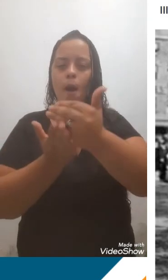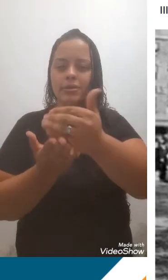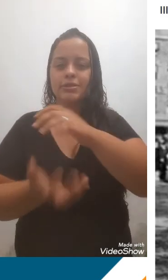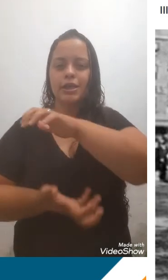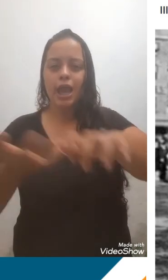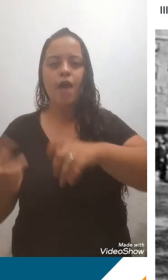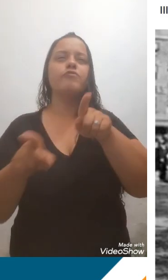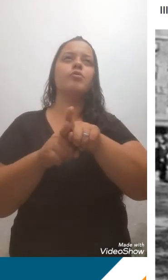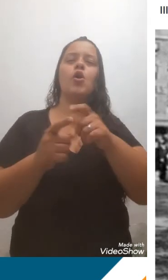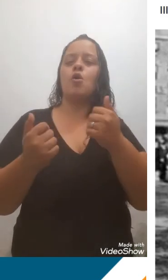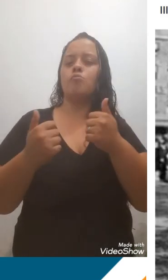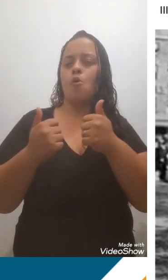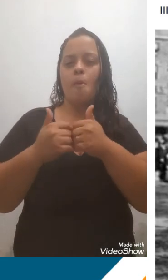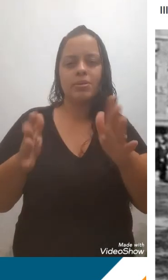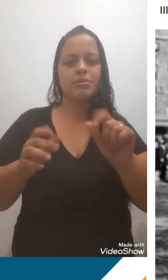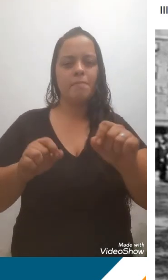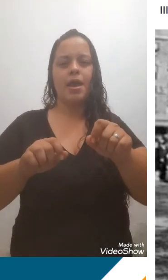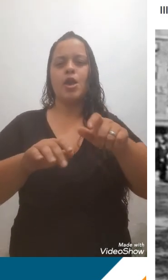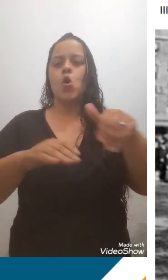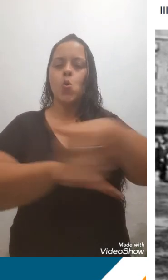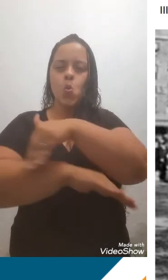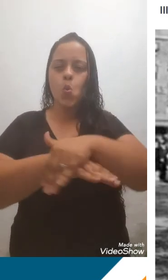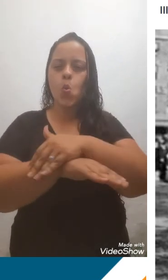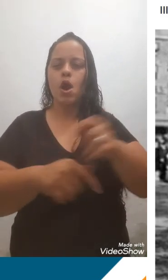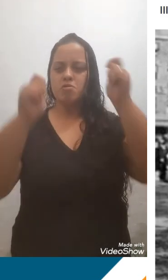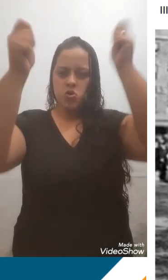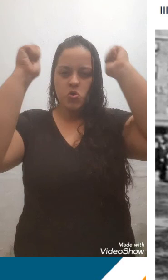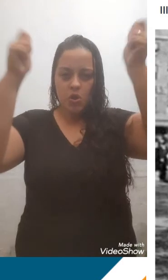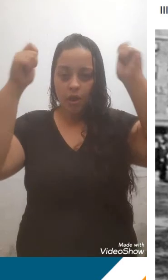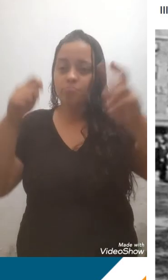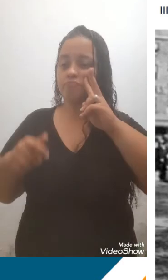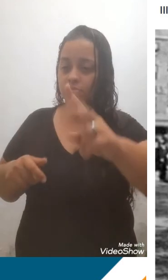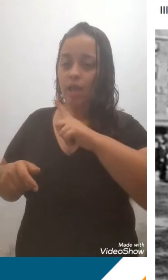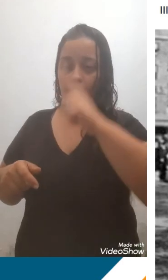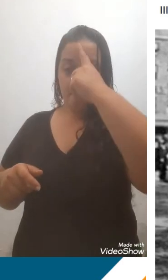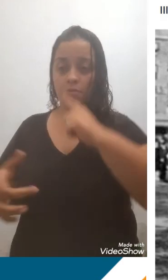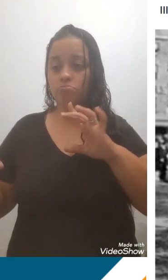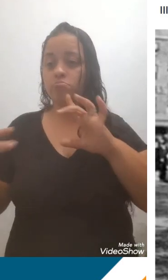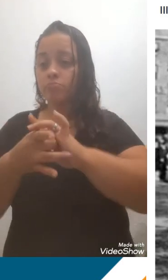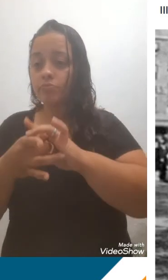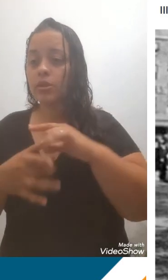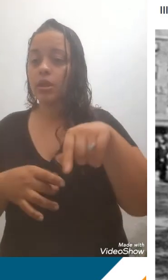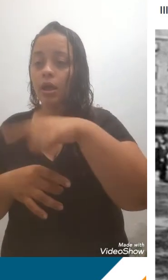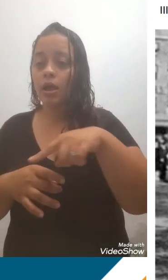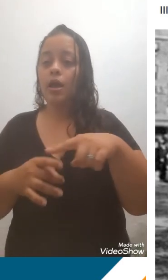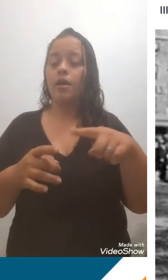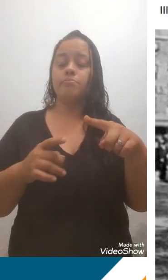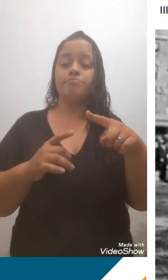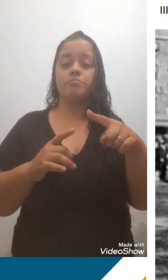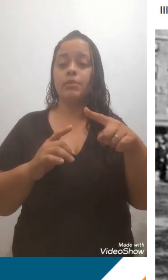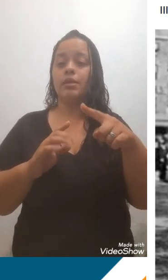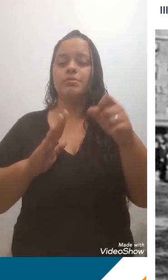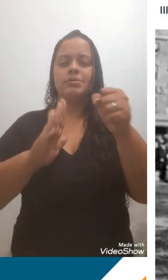das primeiras manifestações nas ruas, né? A gente pode até ver nessa faixa, essa imagem do final do século XIX na